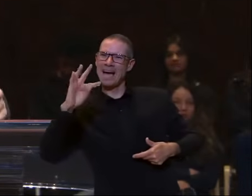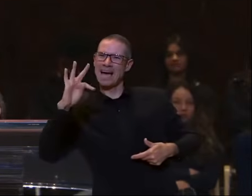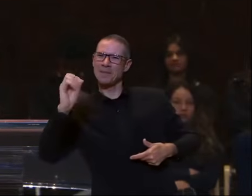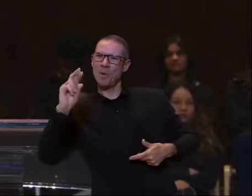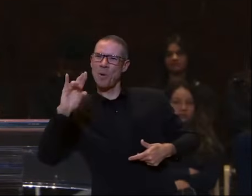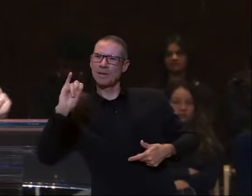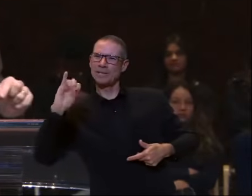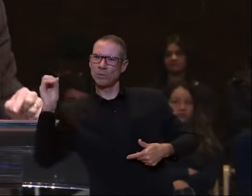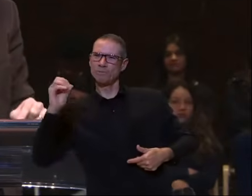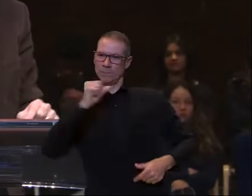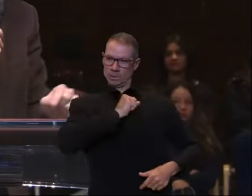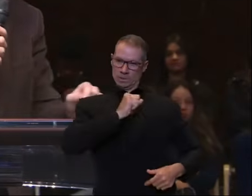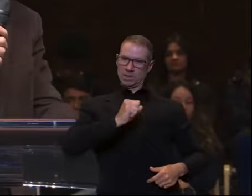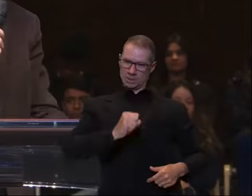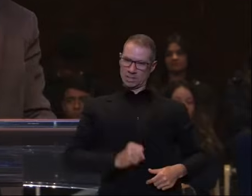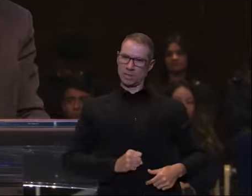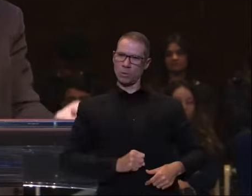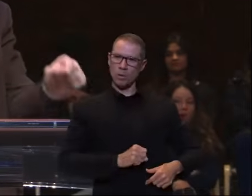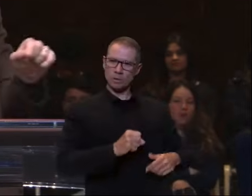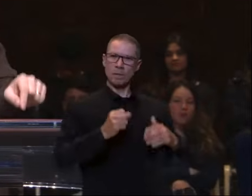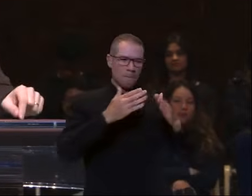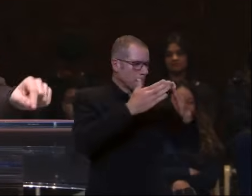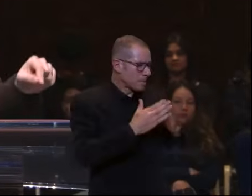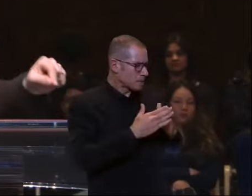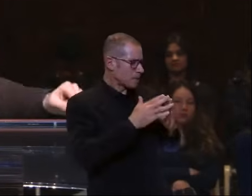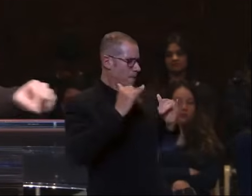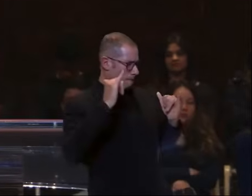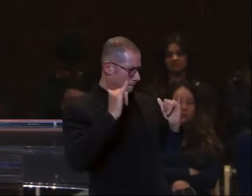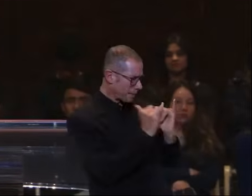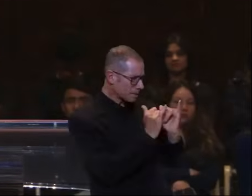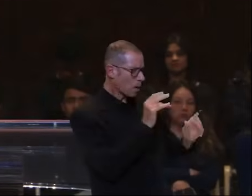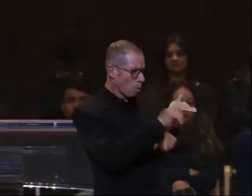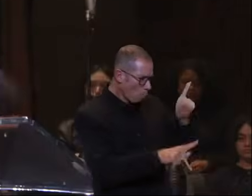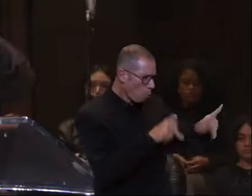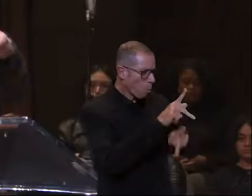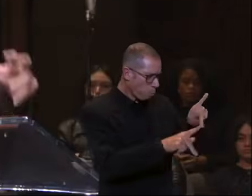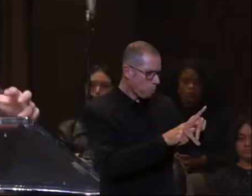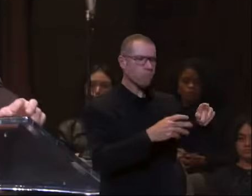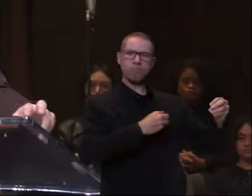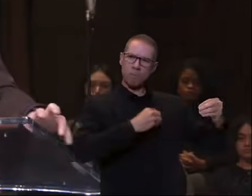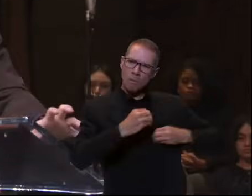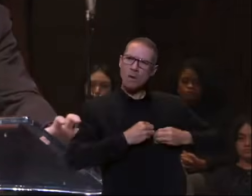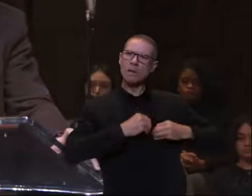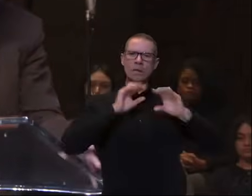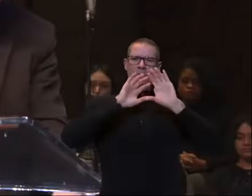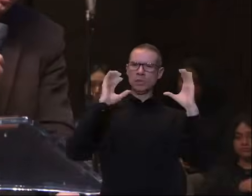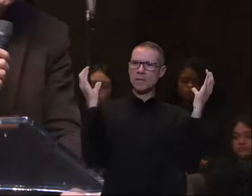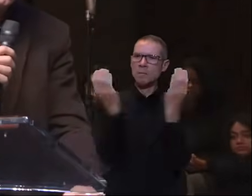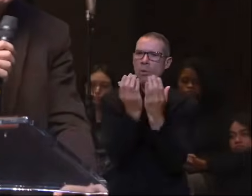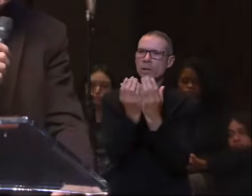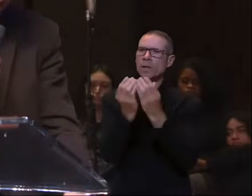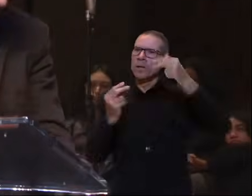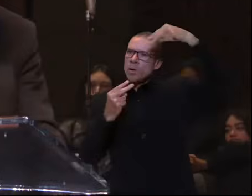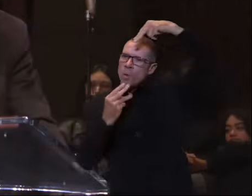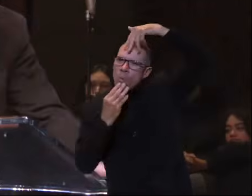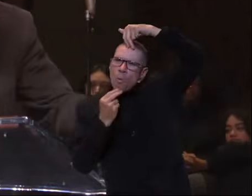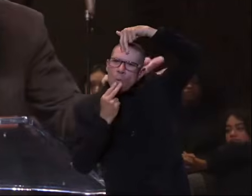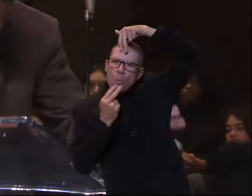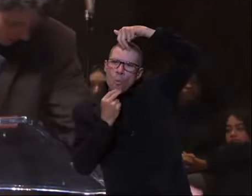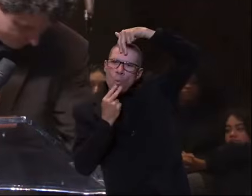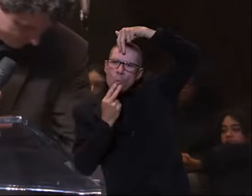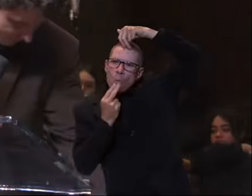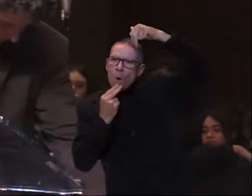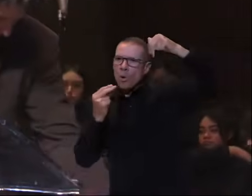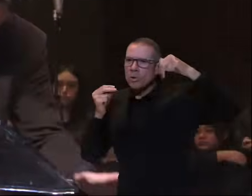O sacerdote, quando ia pedir perdão pelos pecados do povo, uma das cerimônias era pegar um bode, ele põe